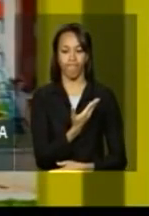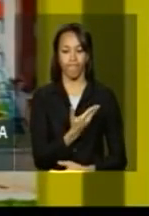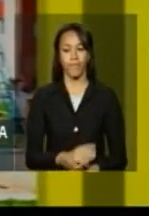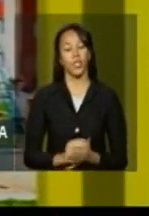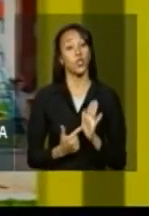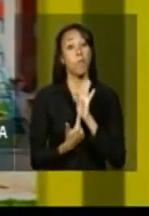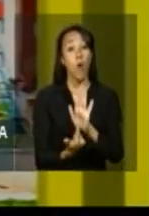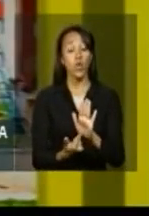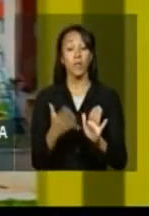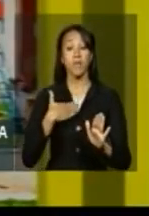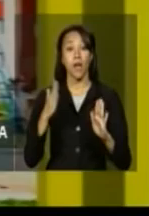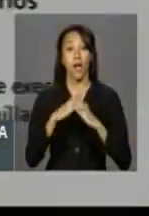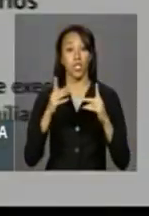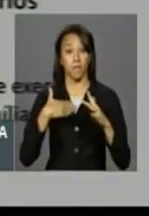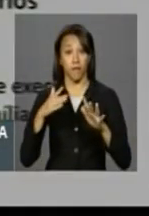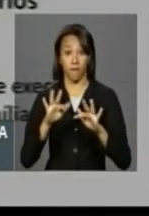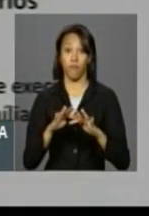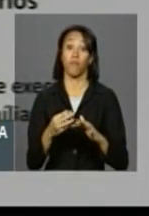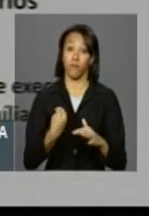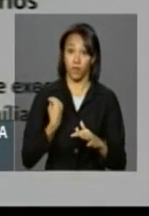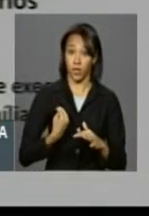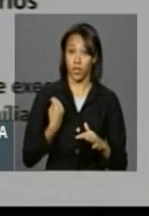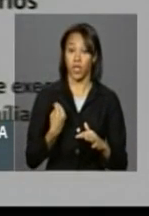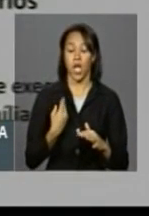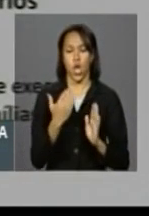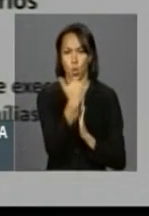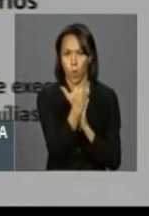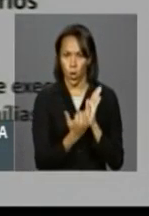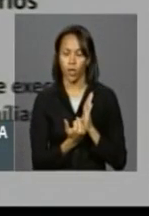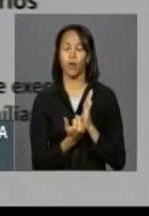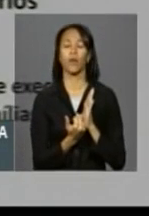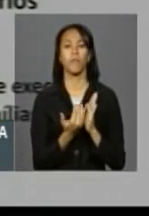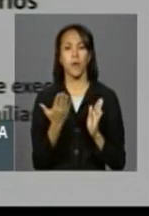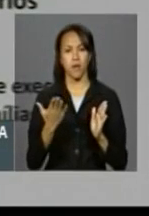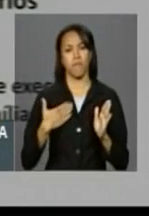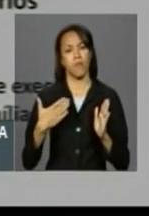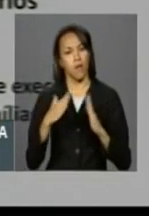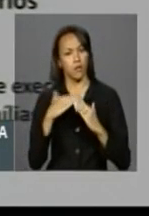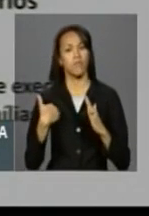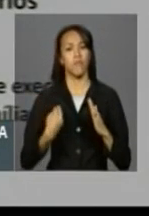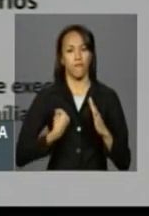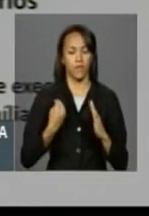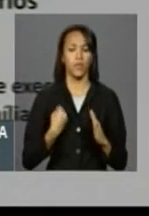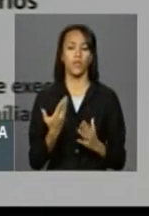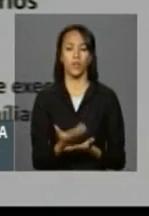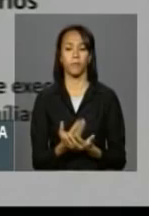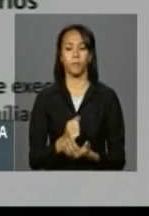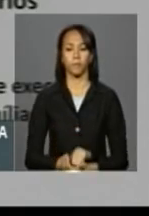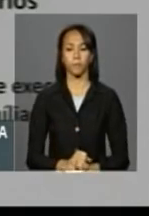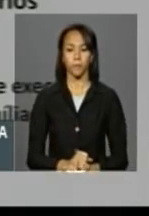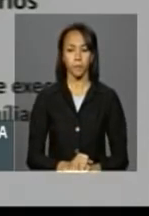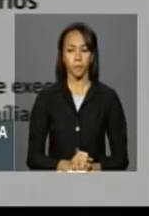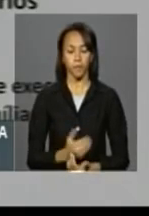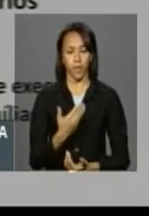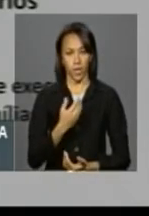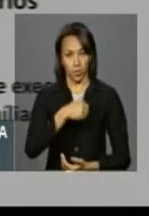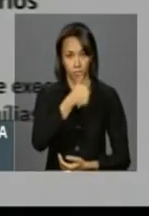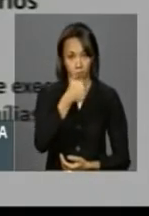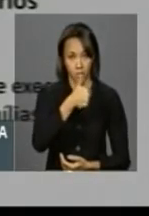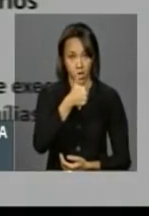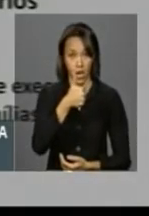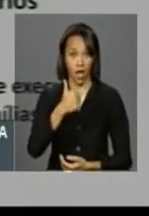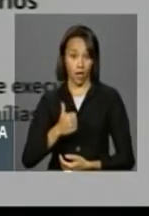aqui, o eixo Minha Casa Minha Vida. No programa Estritamente Minha Casa Minha Vida, entre a primeira e a